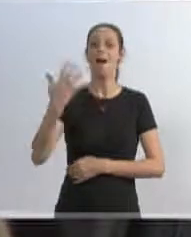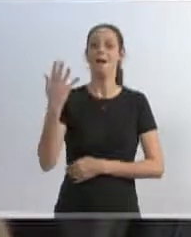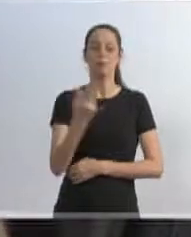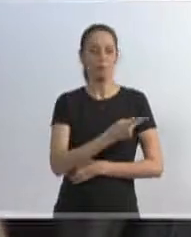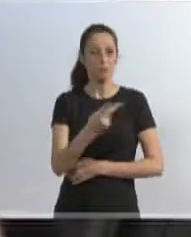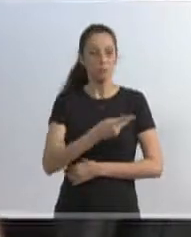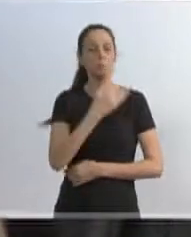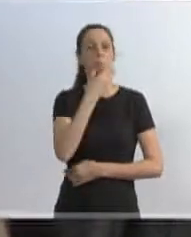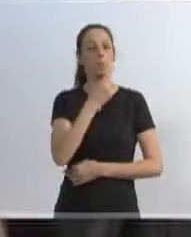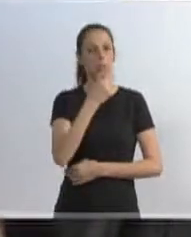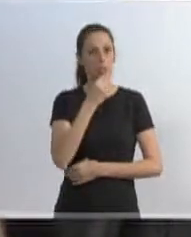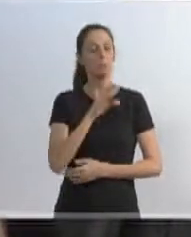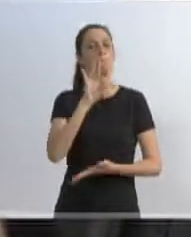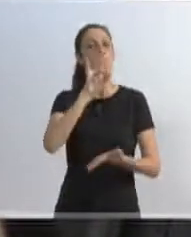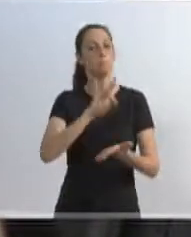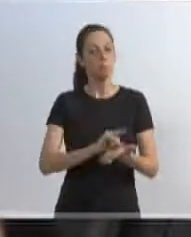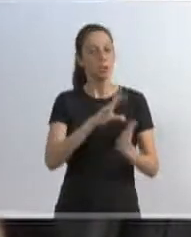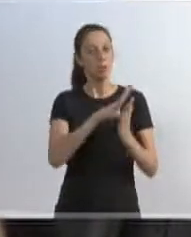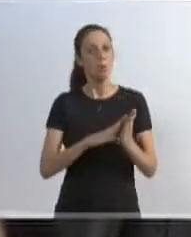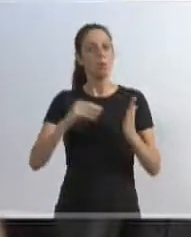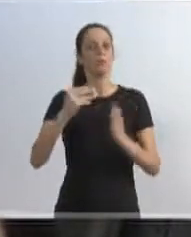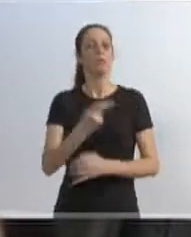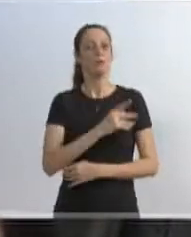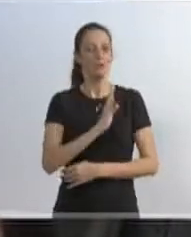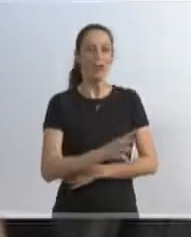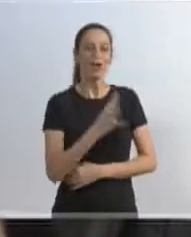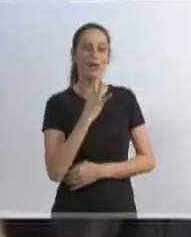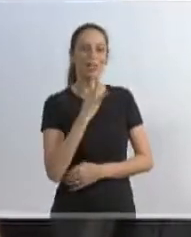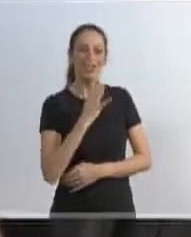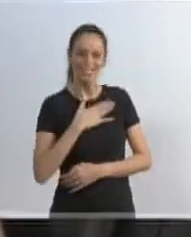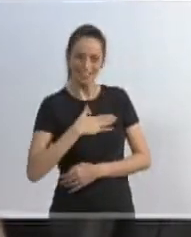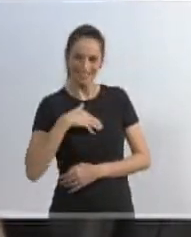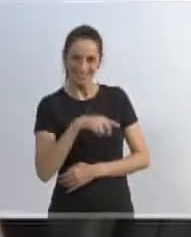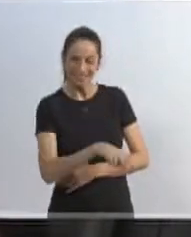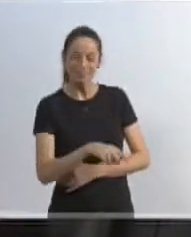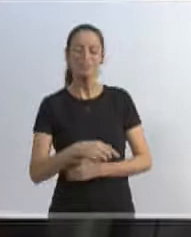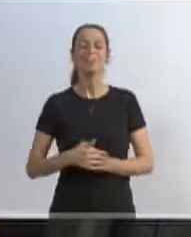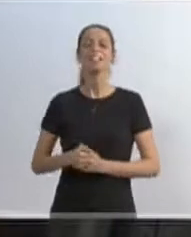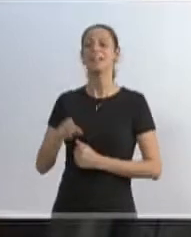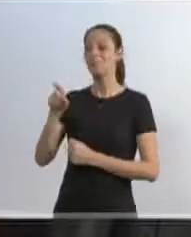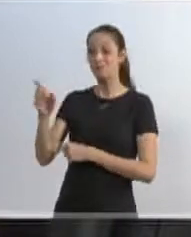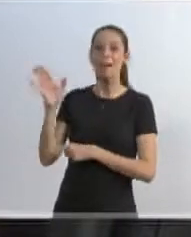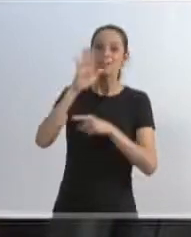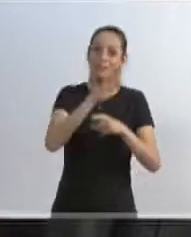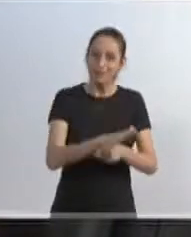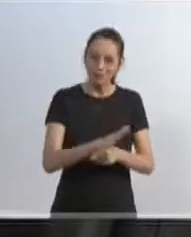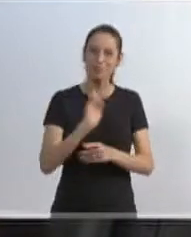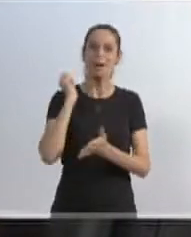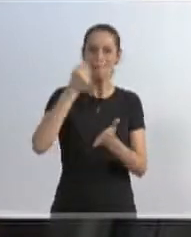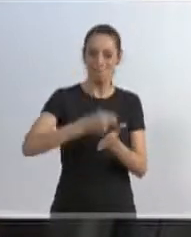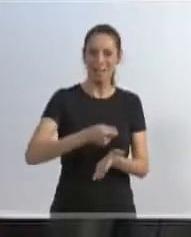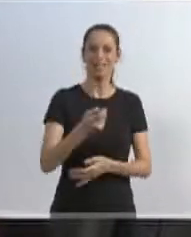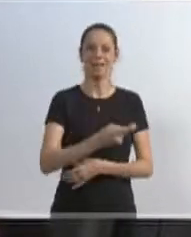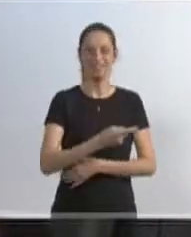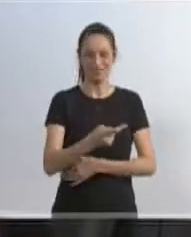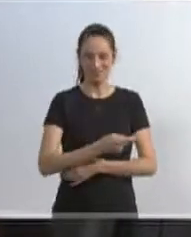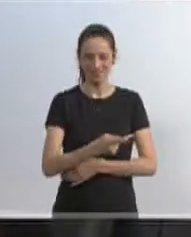meninos exemplares, já tive o prazer também de conhecê-los pessoalmente. Vossa Excelência os patrocina e nem os